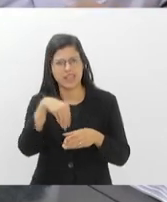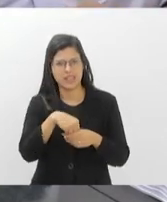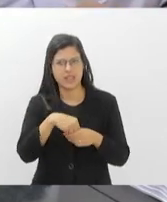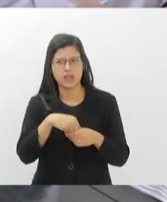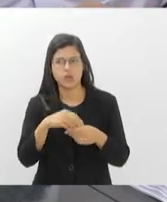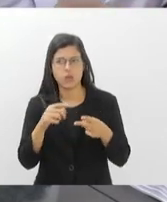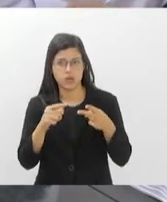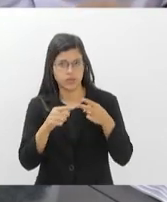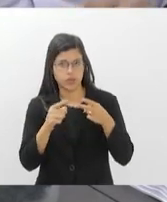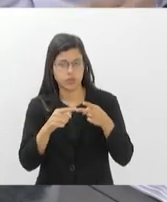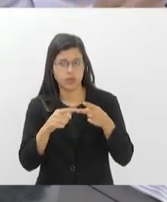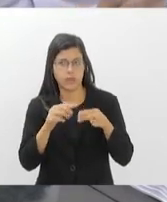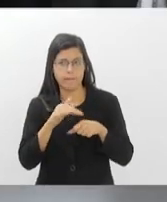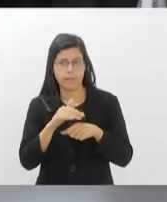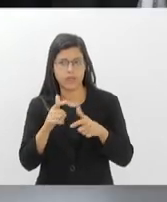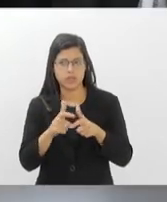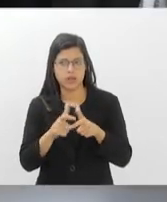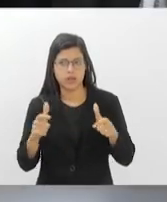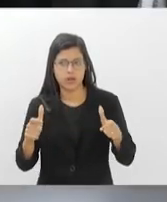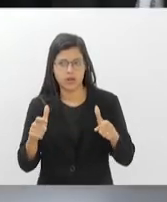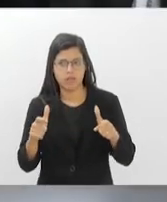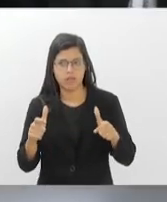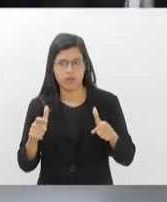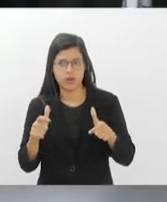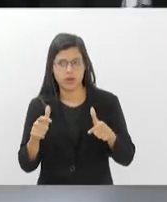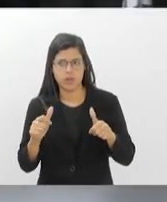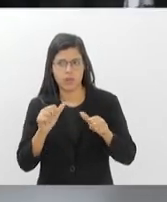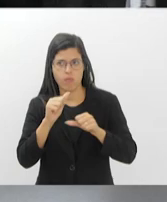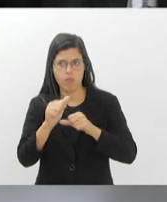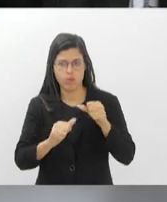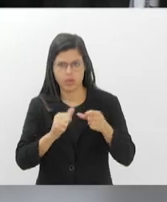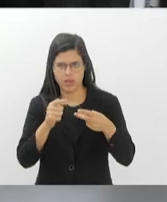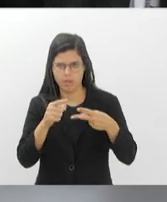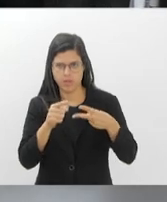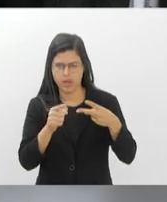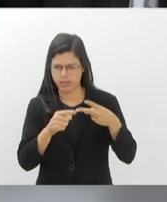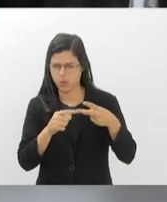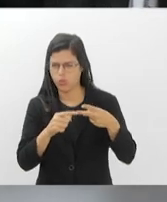mais ampla. A 8.625 muda a 7.923?